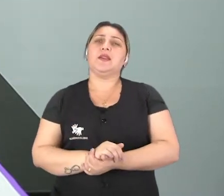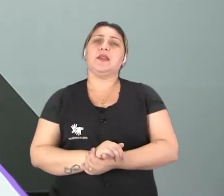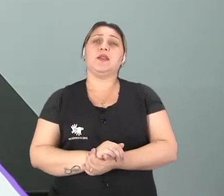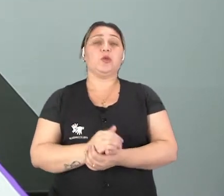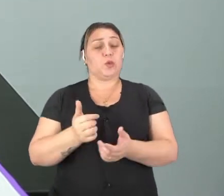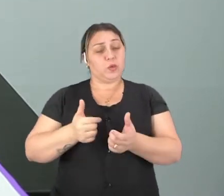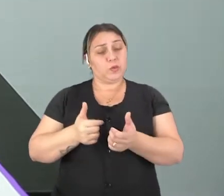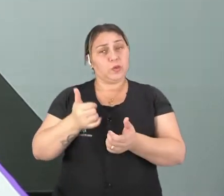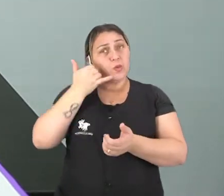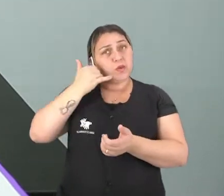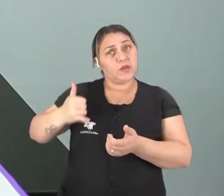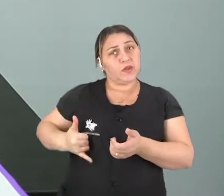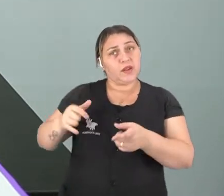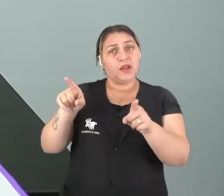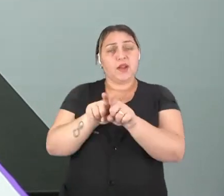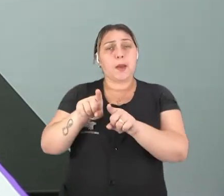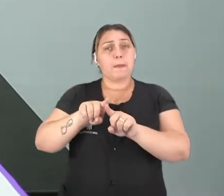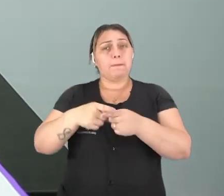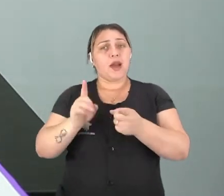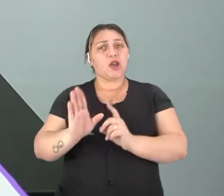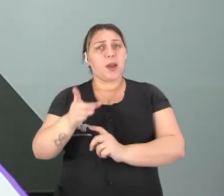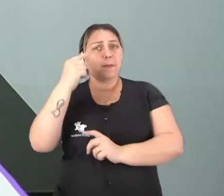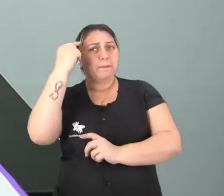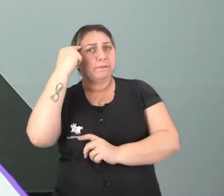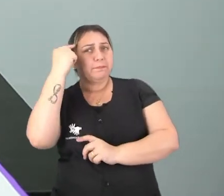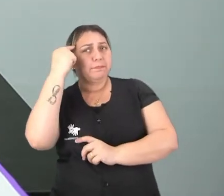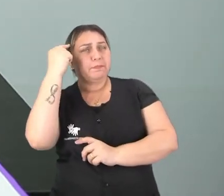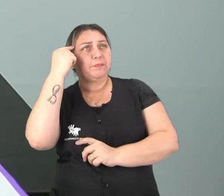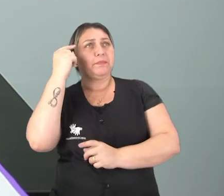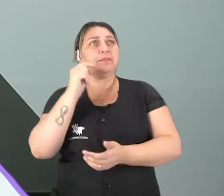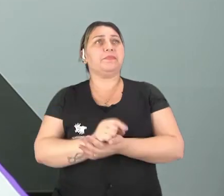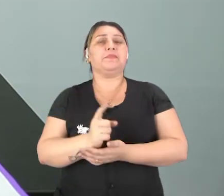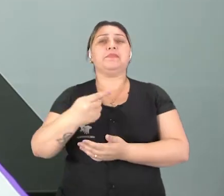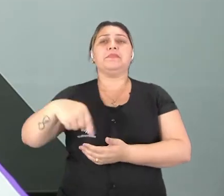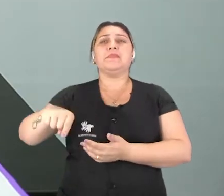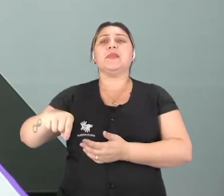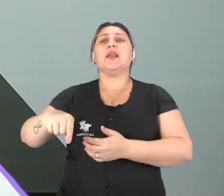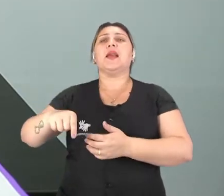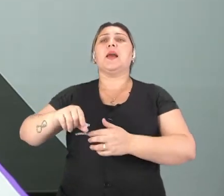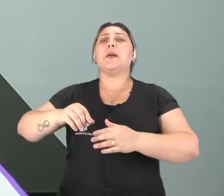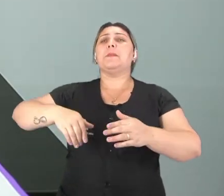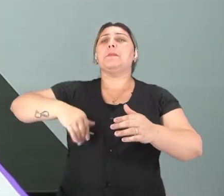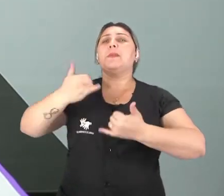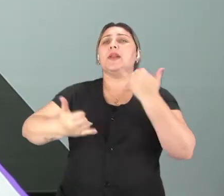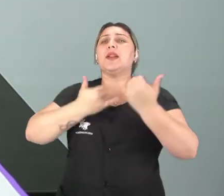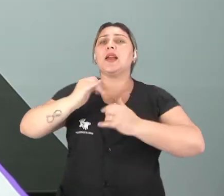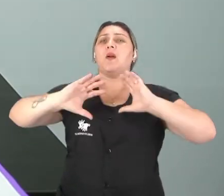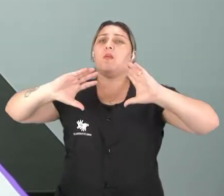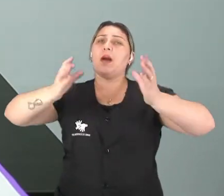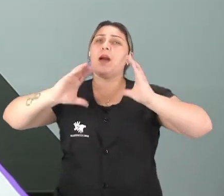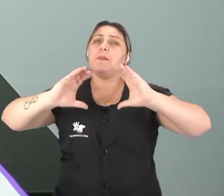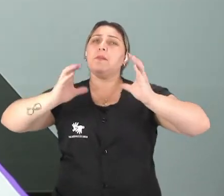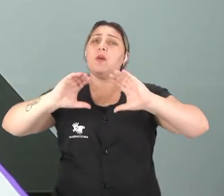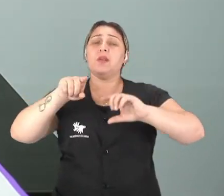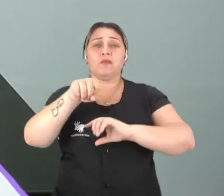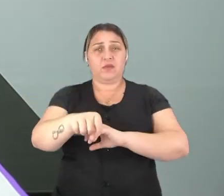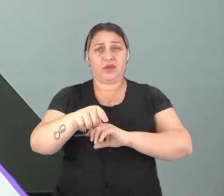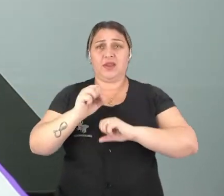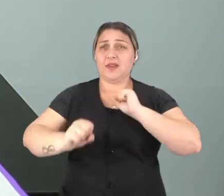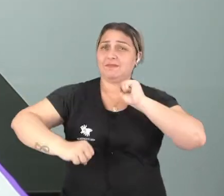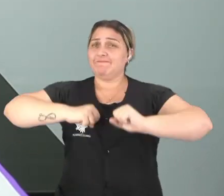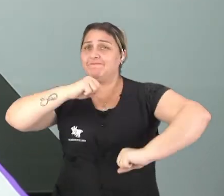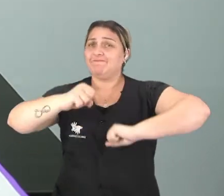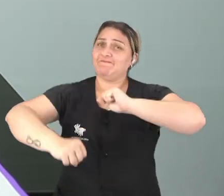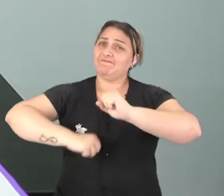no celular. Mas você já pensou em ir lá pro quintal, brincar com a bola, brincar com um joguinho que você vai se